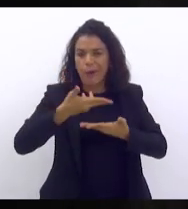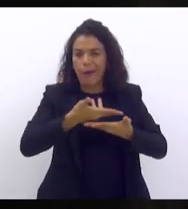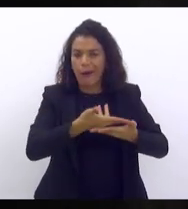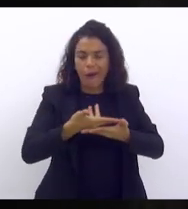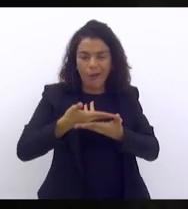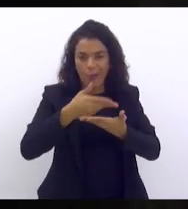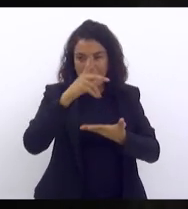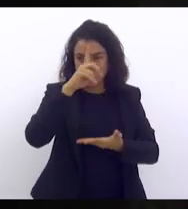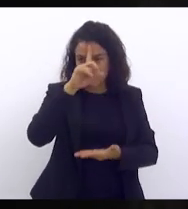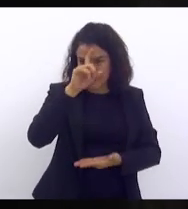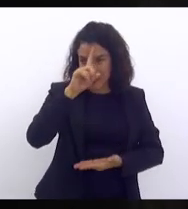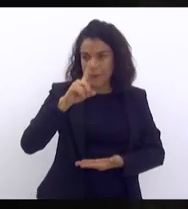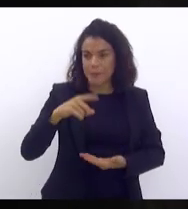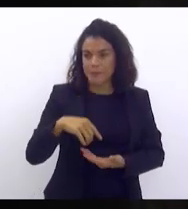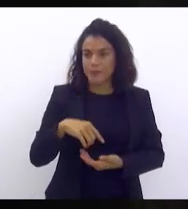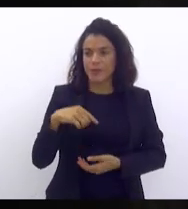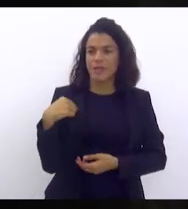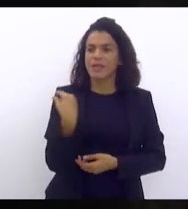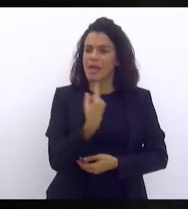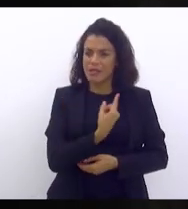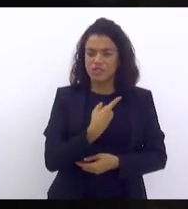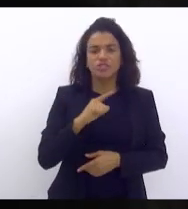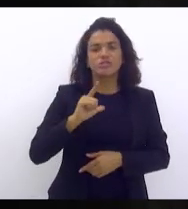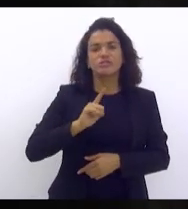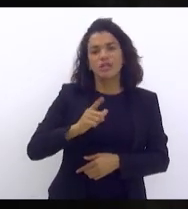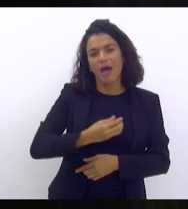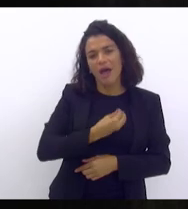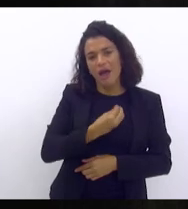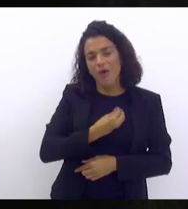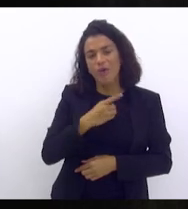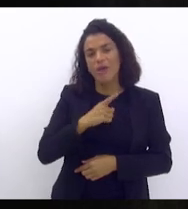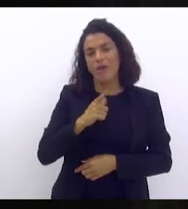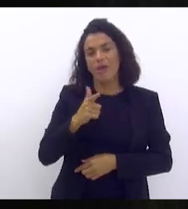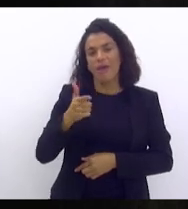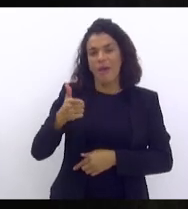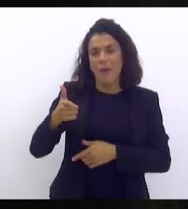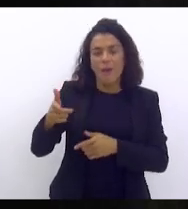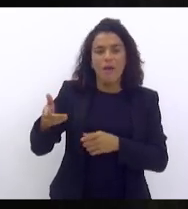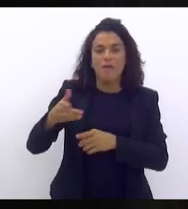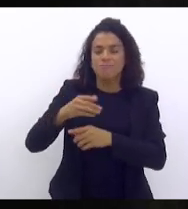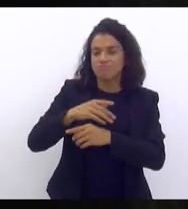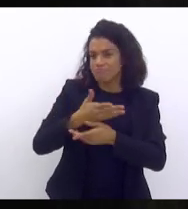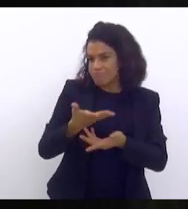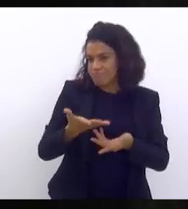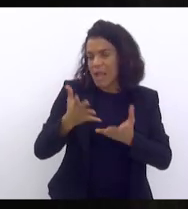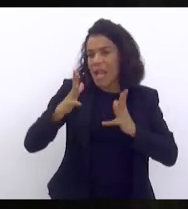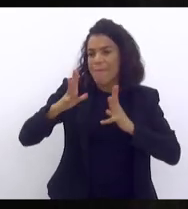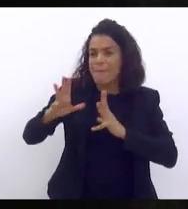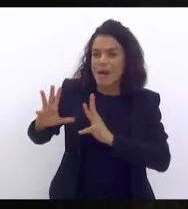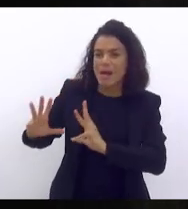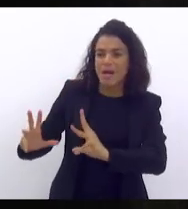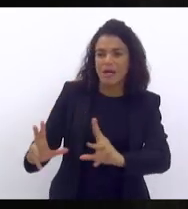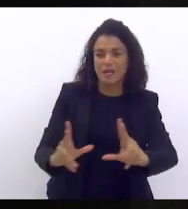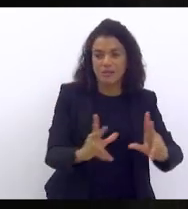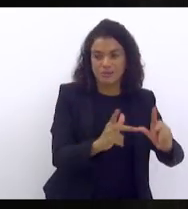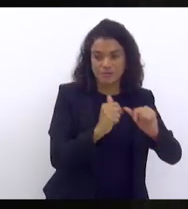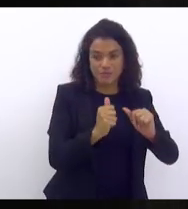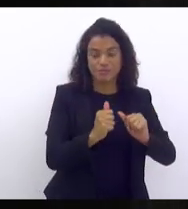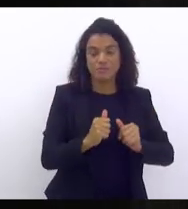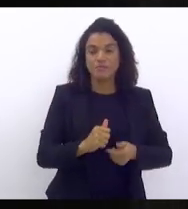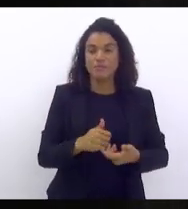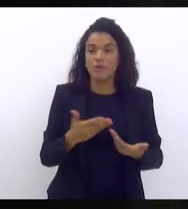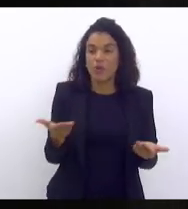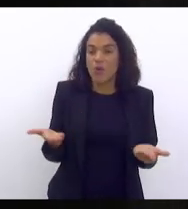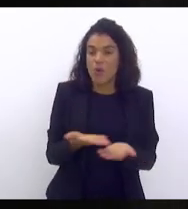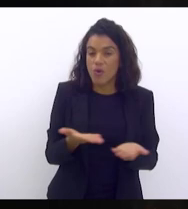local, né, e a gente está ali também fazendo o combate, né. Então, assim, hoje a